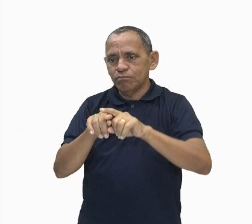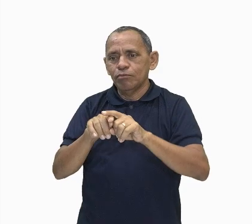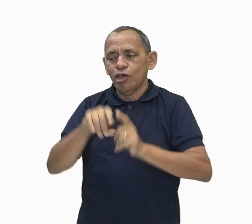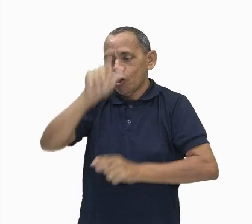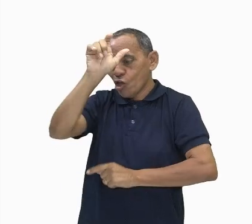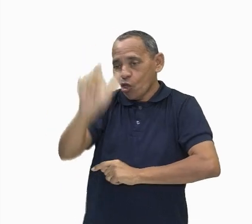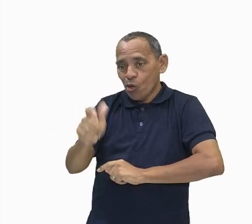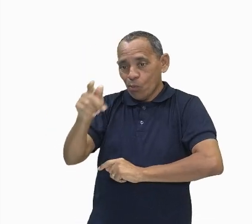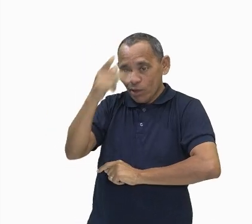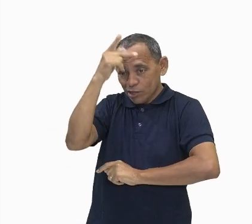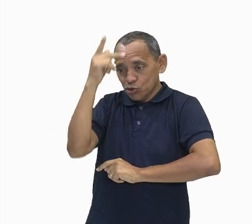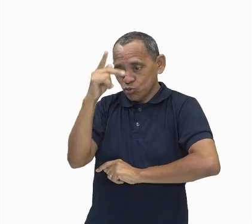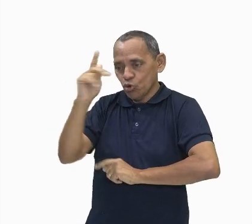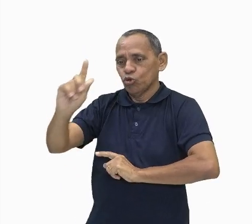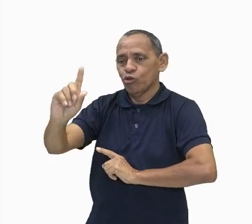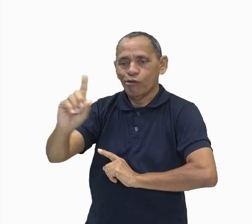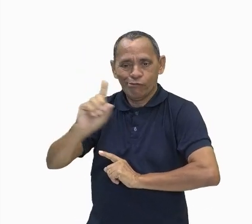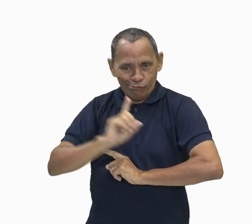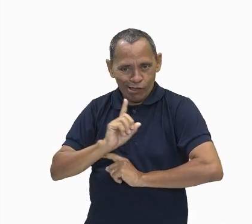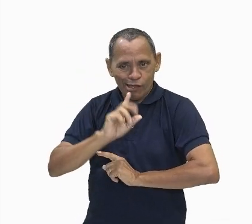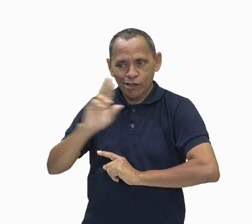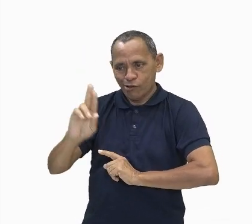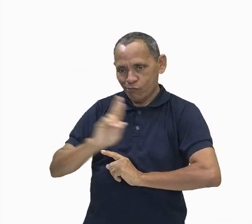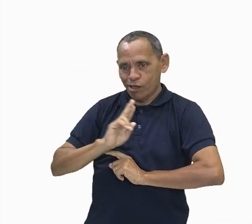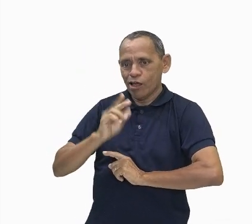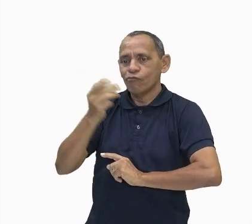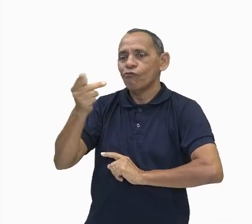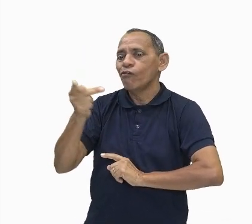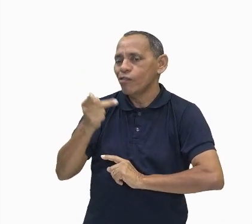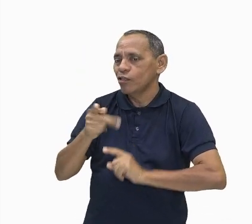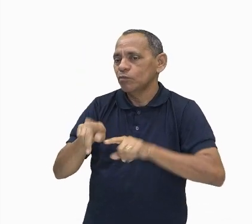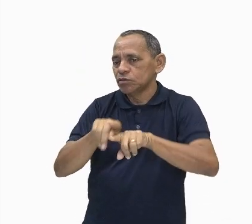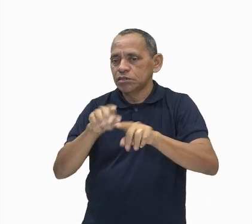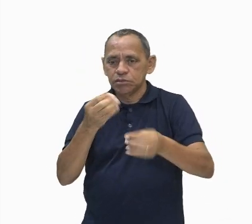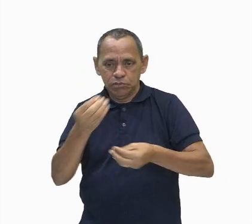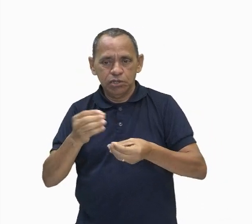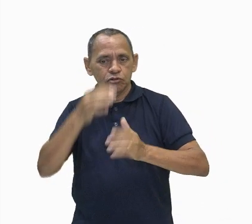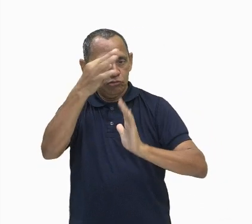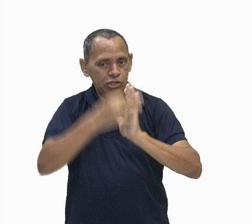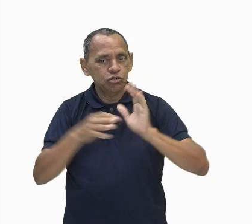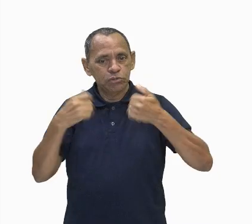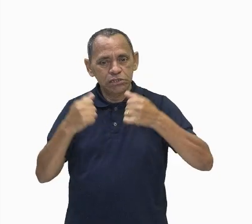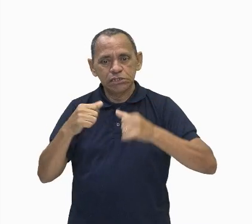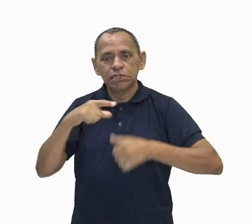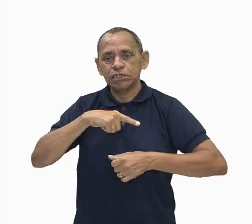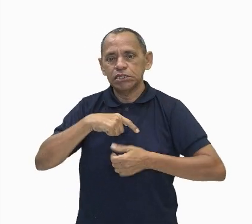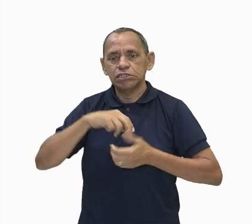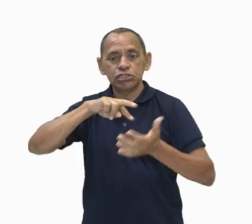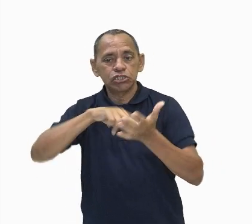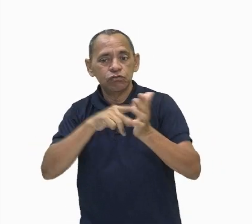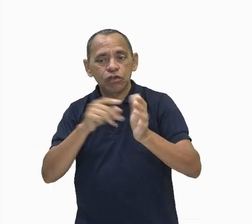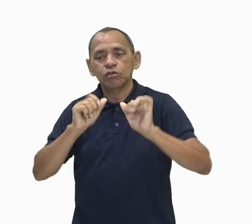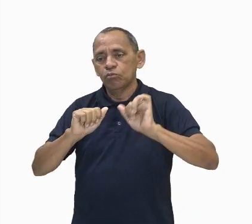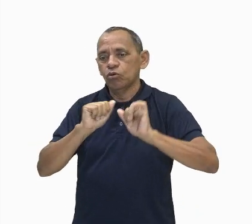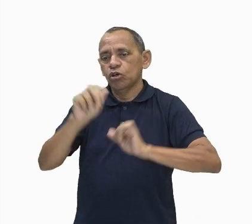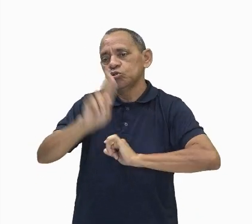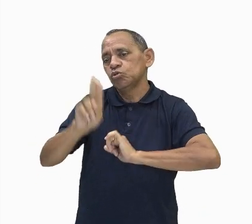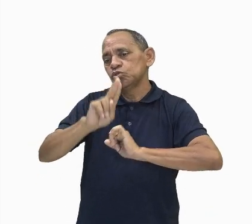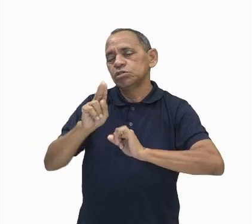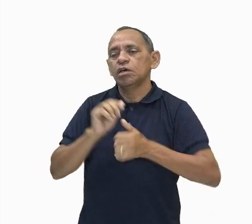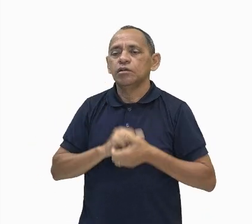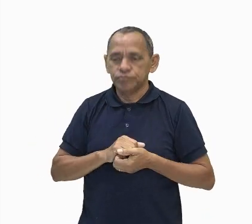está transmitindo essa informação. Então, o texto ele precisa ter sentido e ele pode utilizar a linguagem